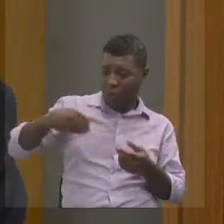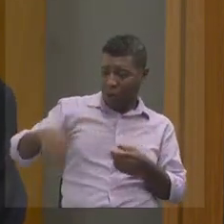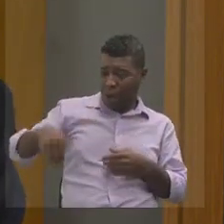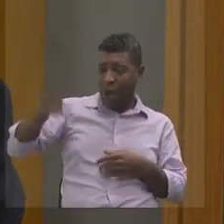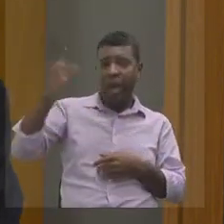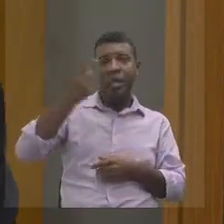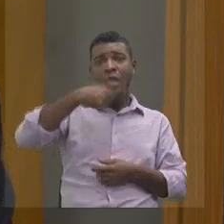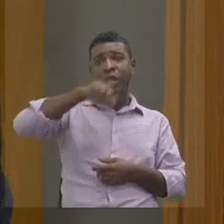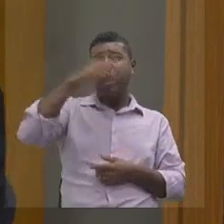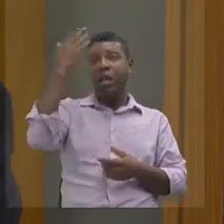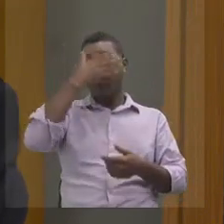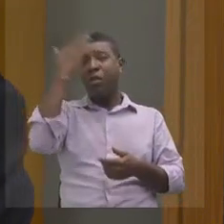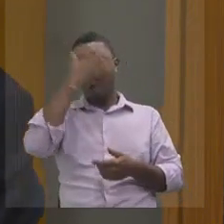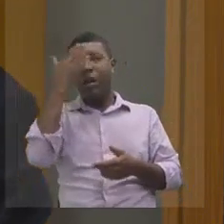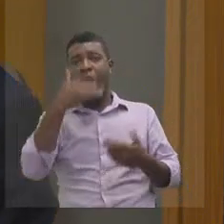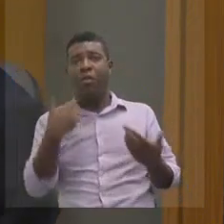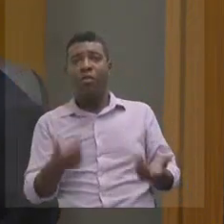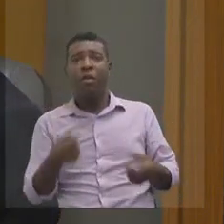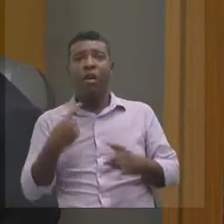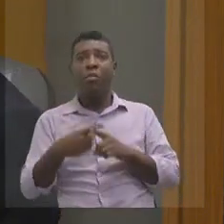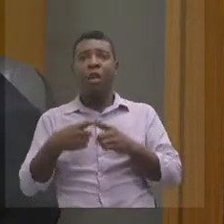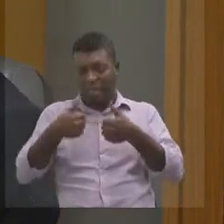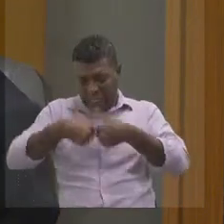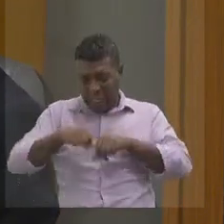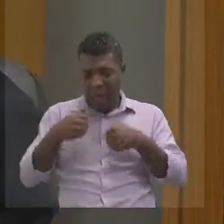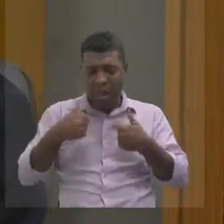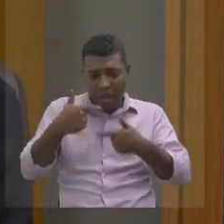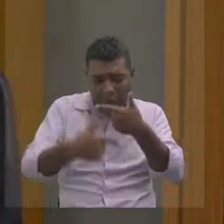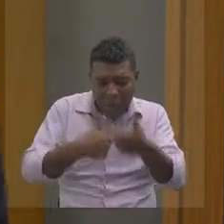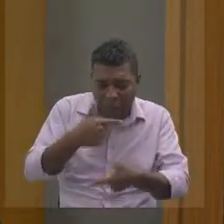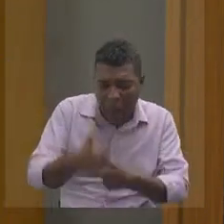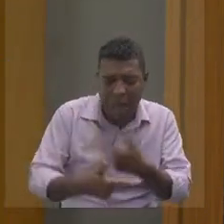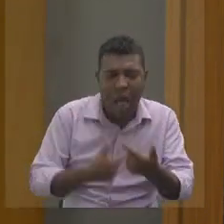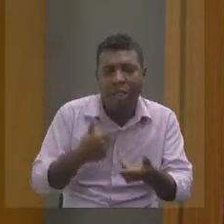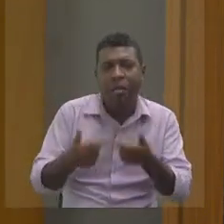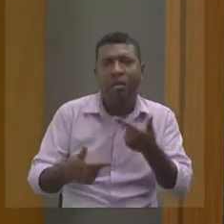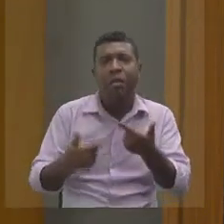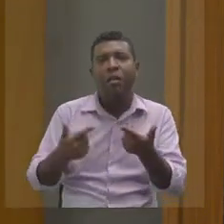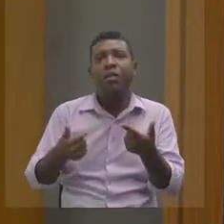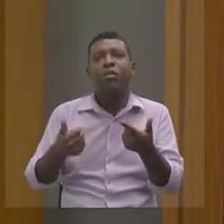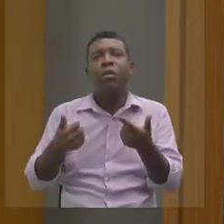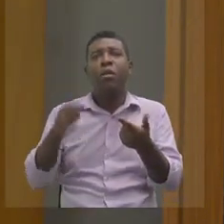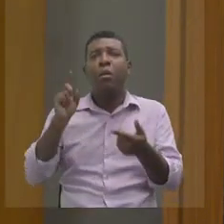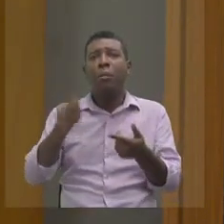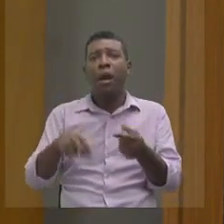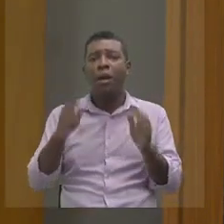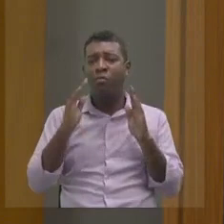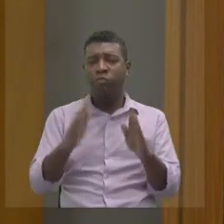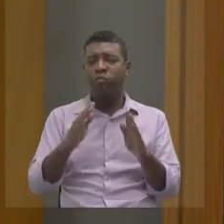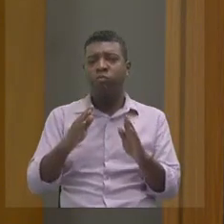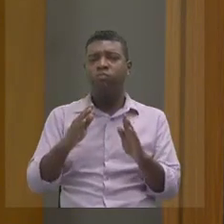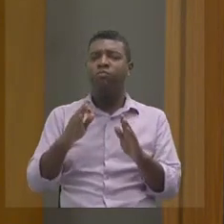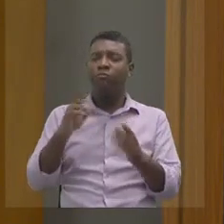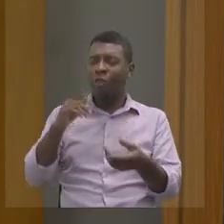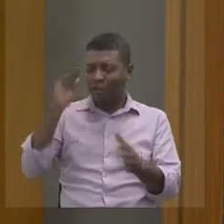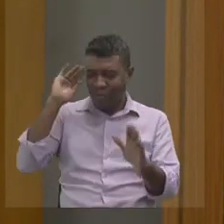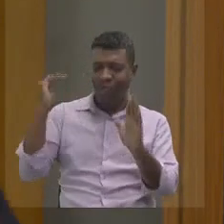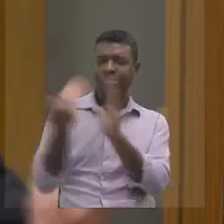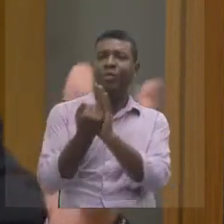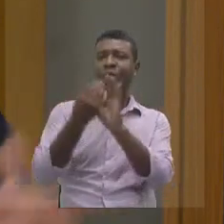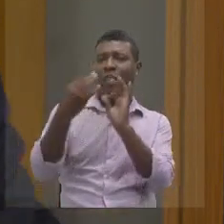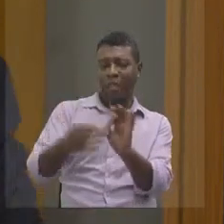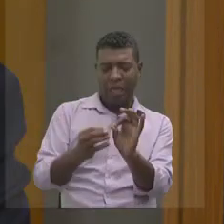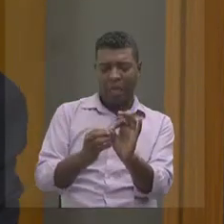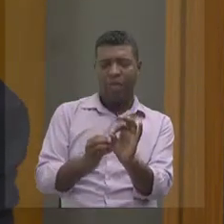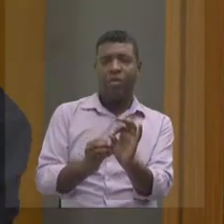a gente tá incluído nessa missão de desenvolver da melhor forma possível no nosso mandato cumprir com a nossa missão e a gente